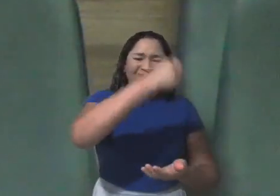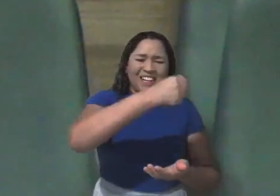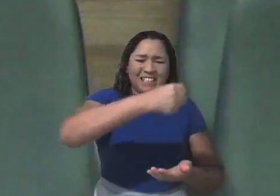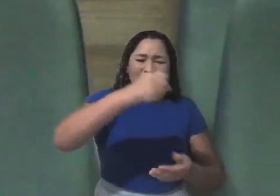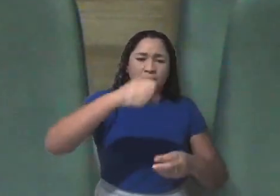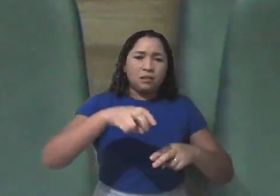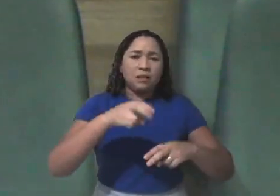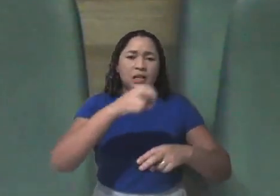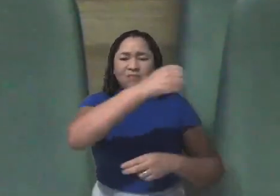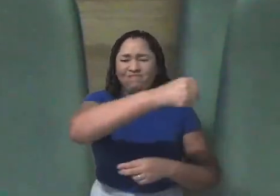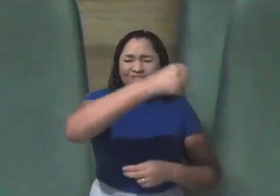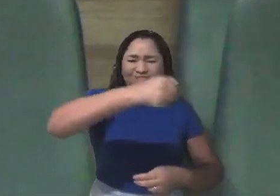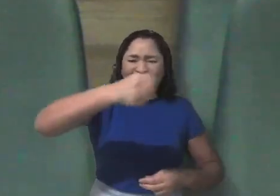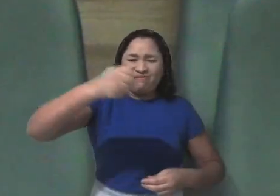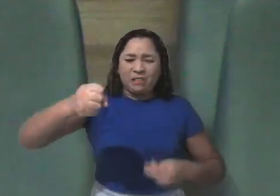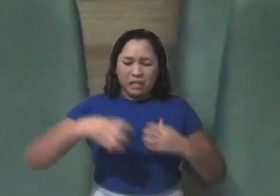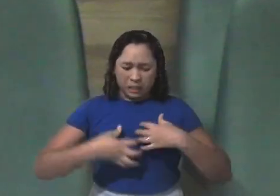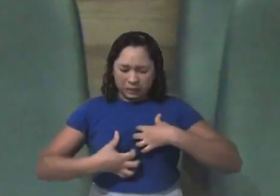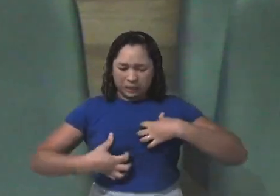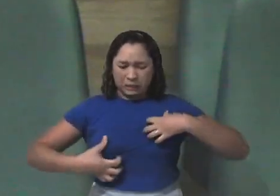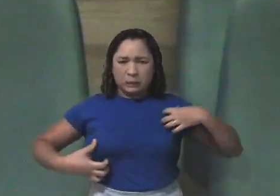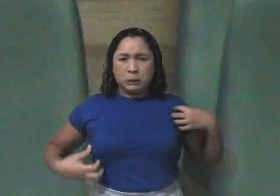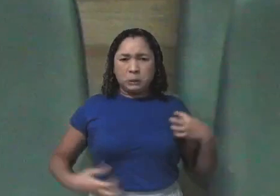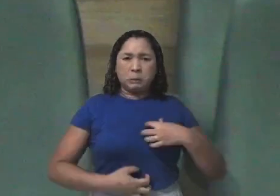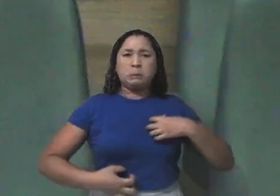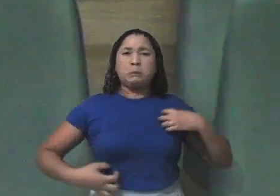história, sejam perdoados.